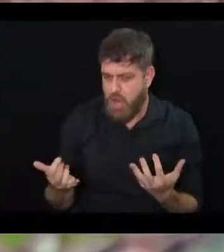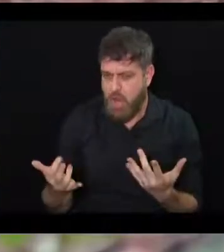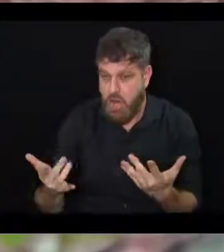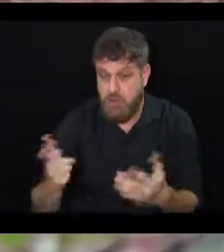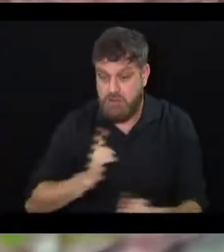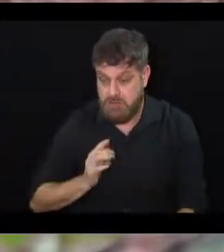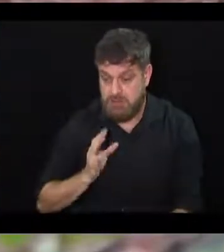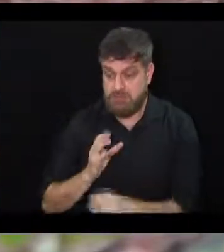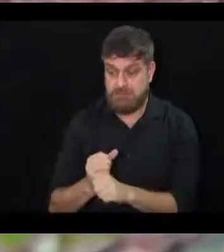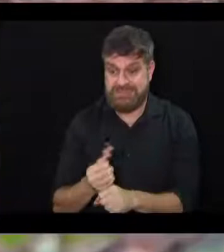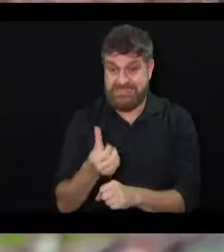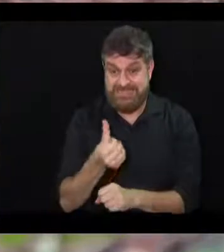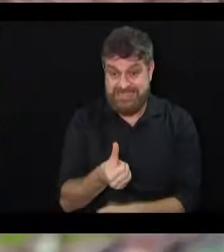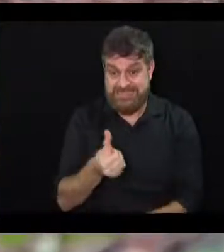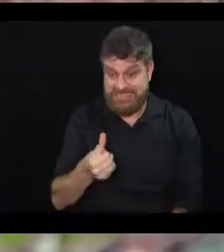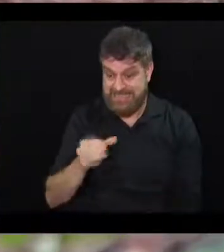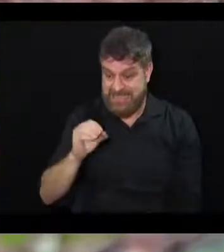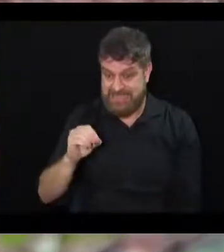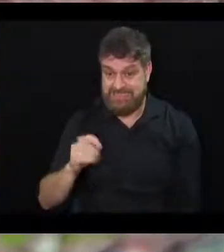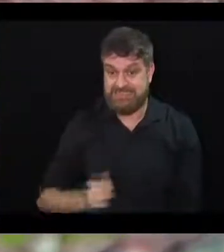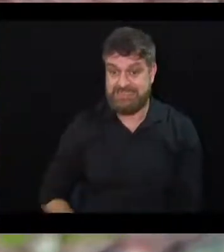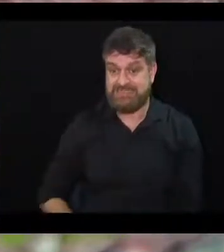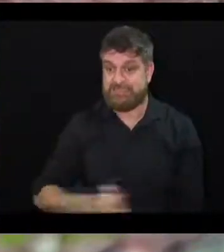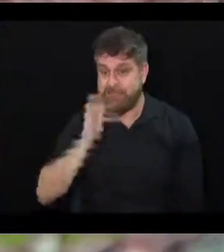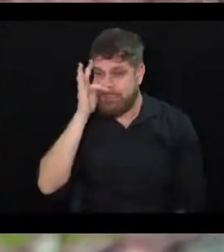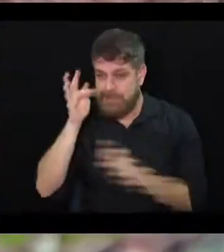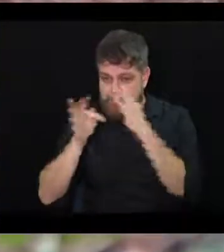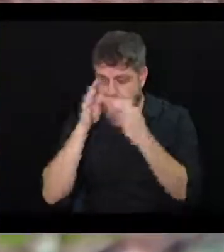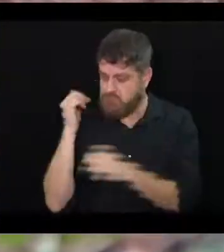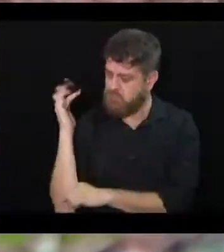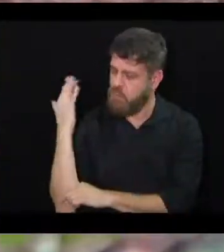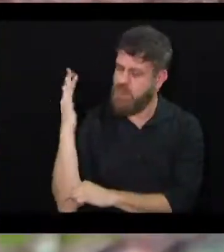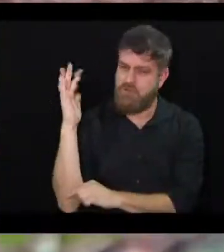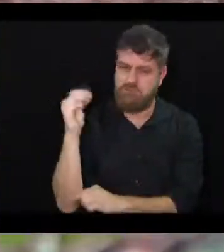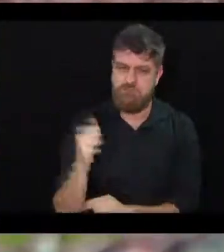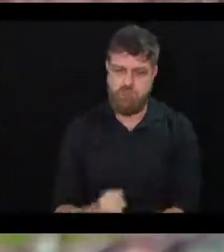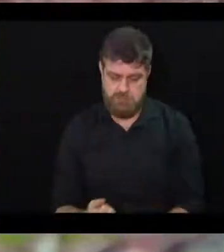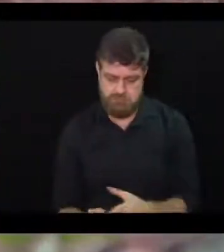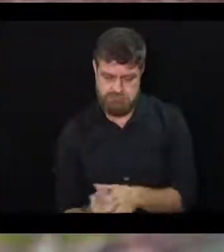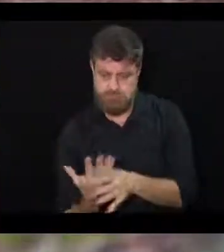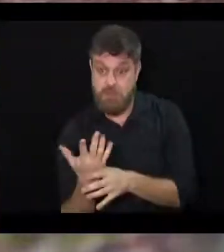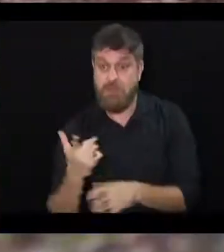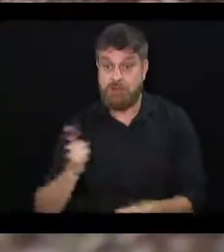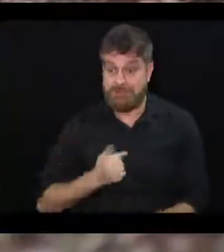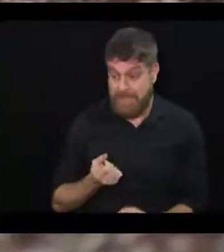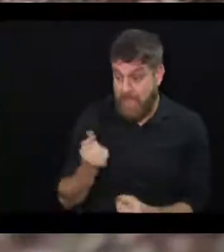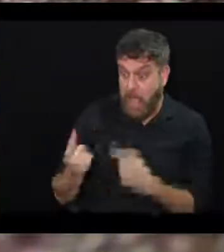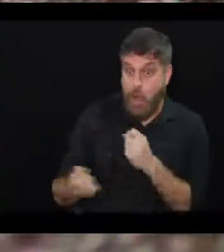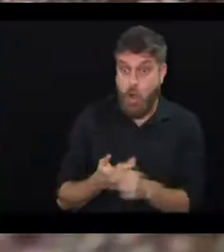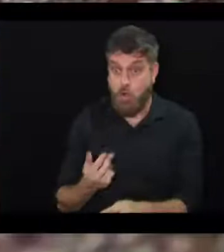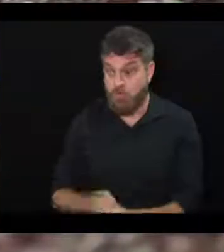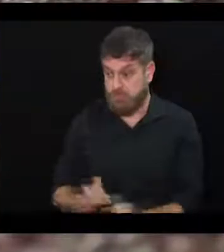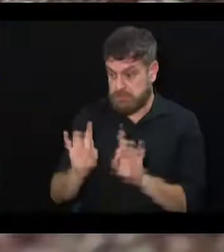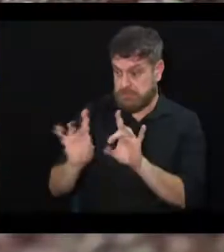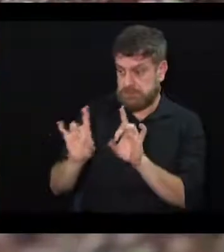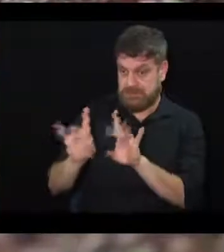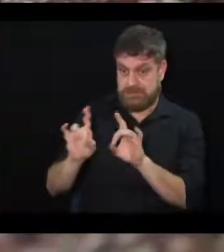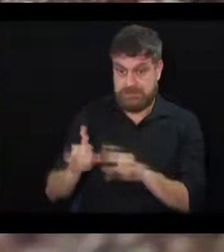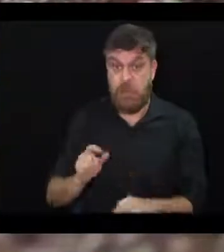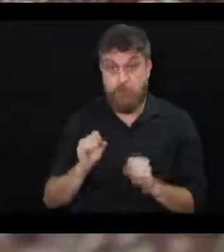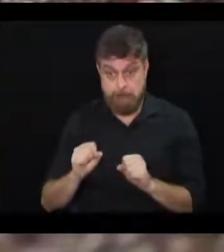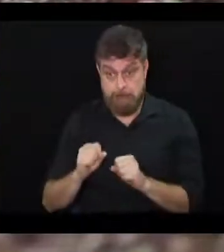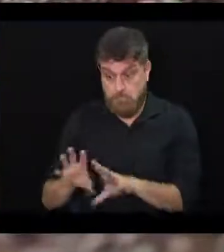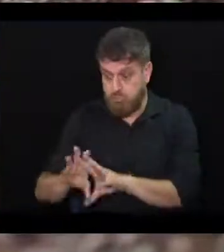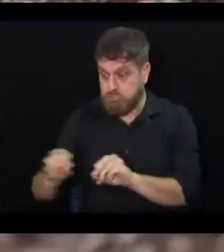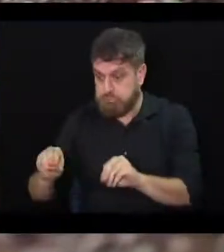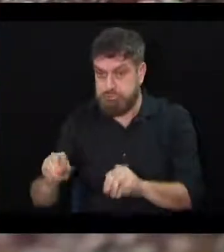aproximadamente 660 espécies de flora, sendo algumas sob risco de extinção no país. O